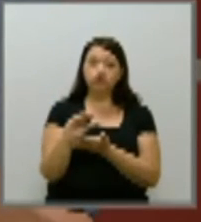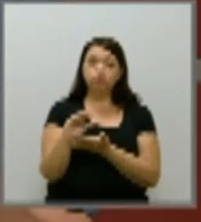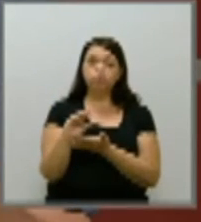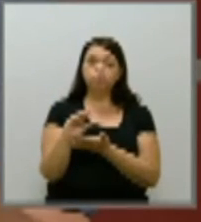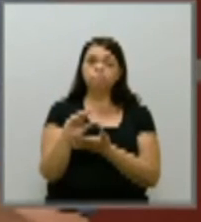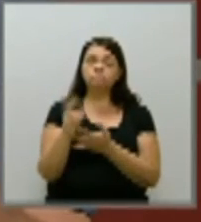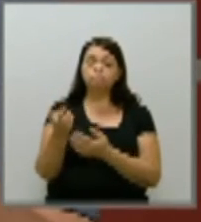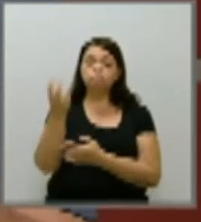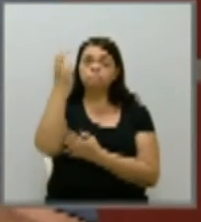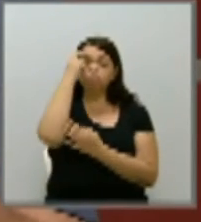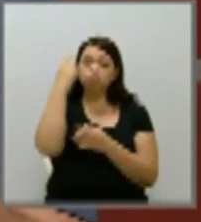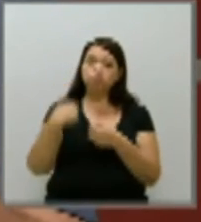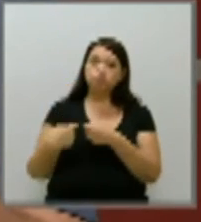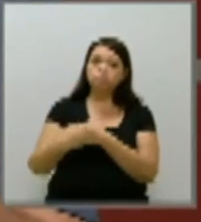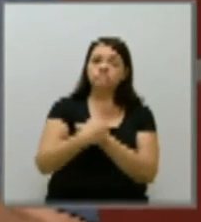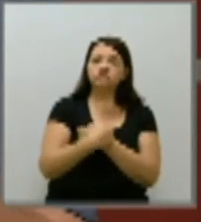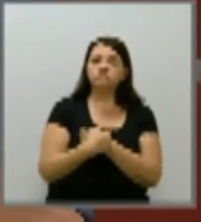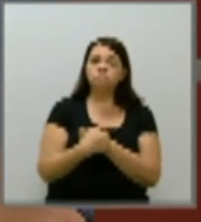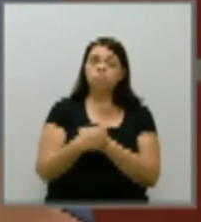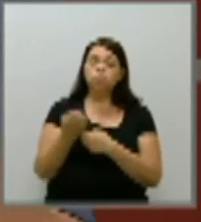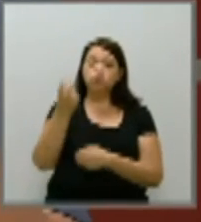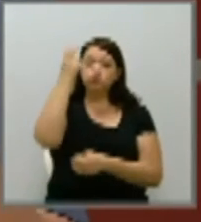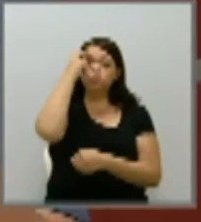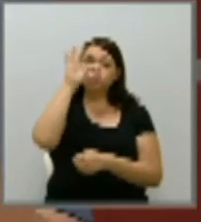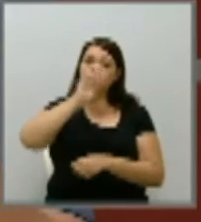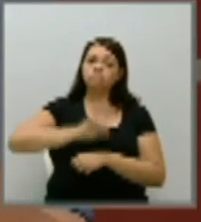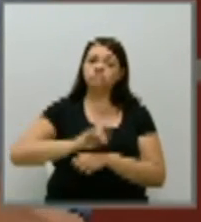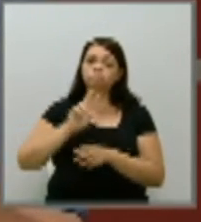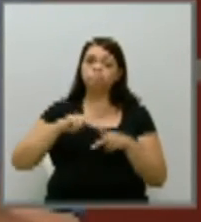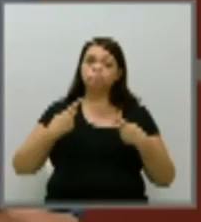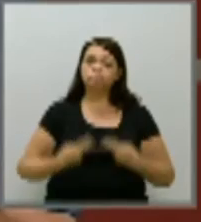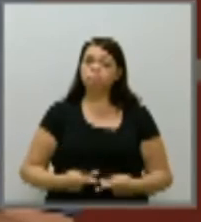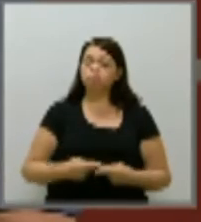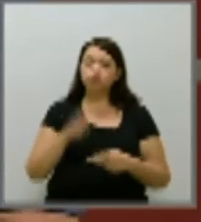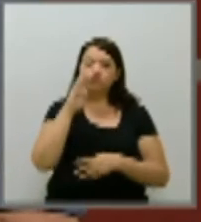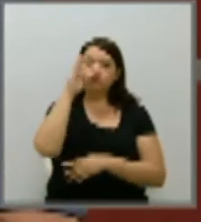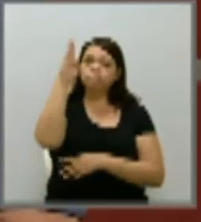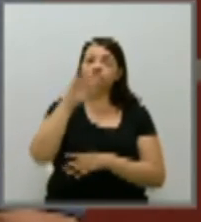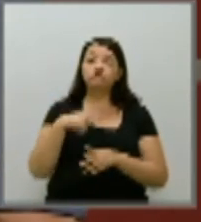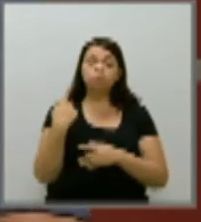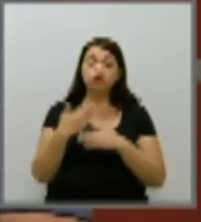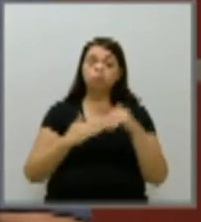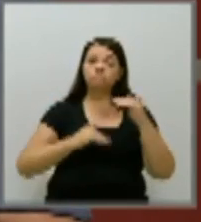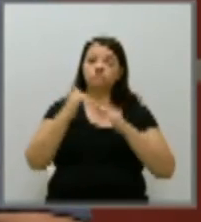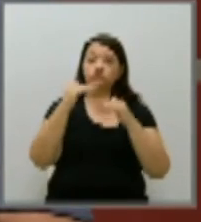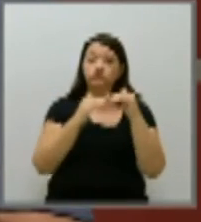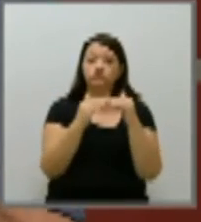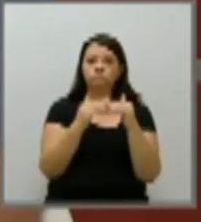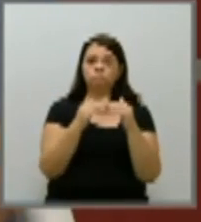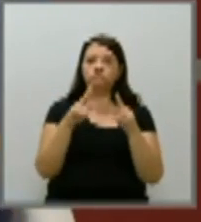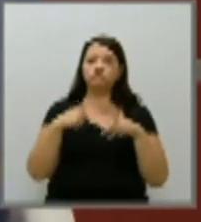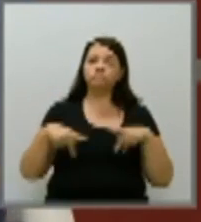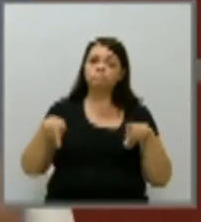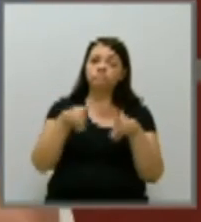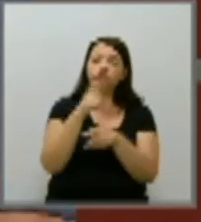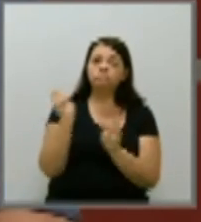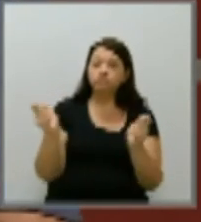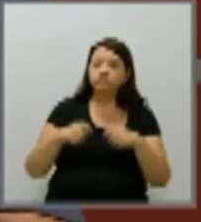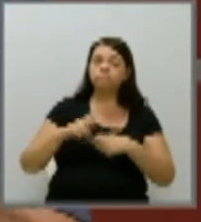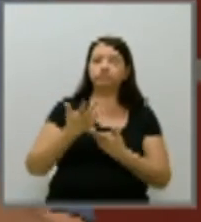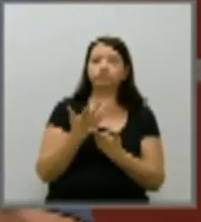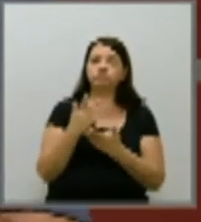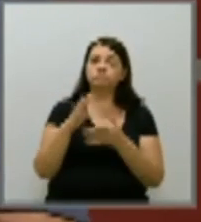em cultura na cidade. Cultura é um direito humano, é um direito essencial. A gente tem que construir cultura para construir um povo que possa ser capaz